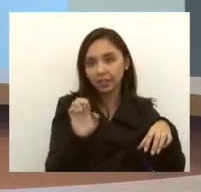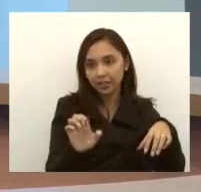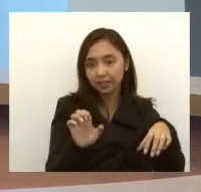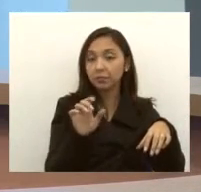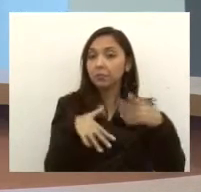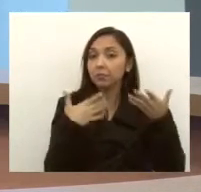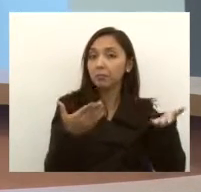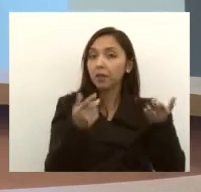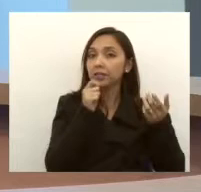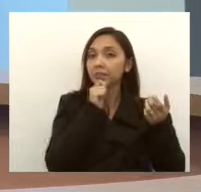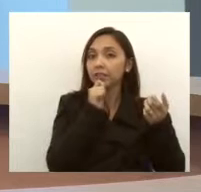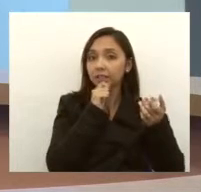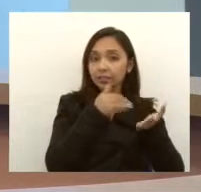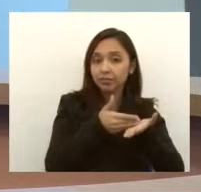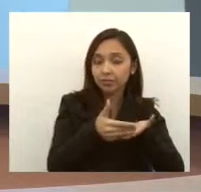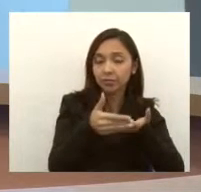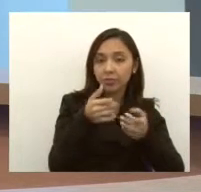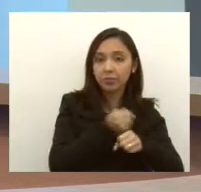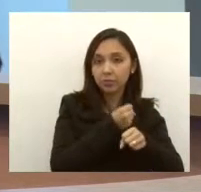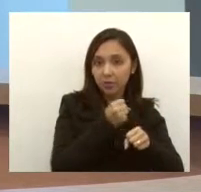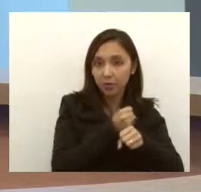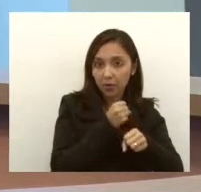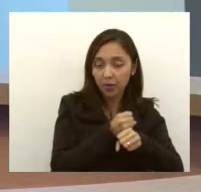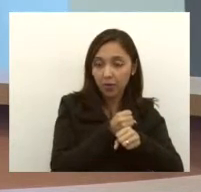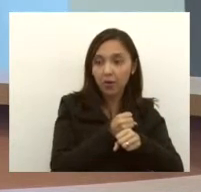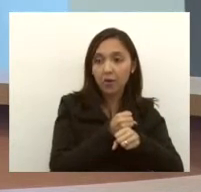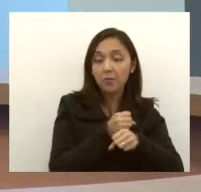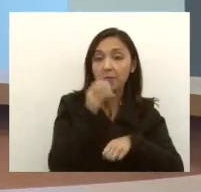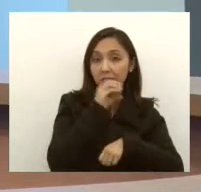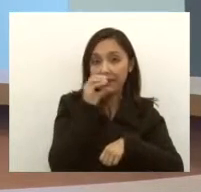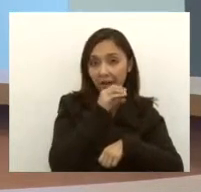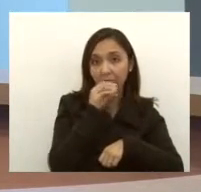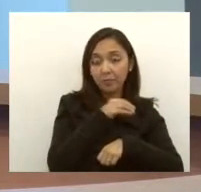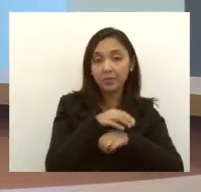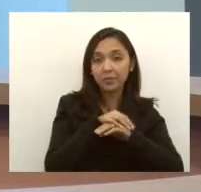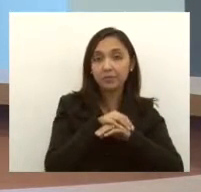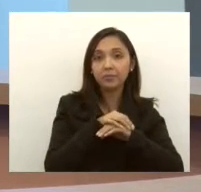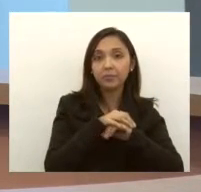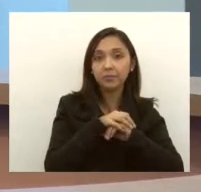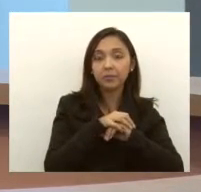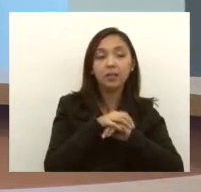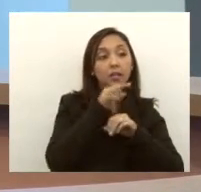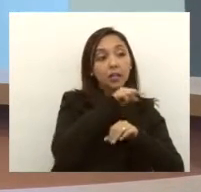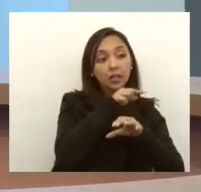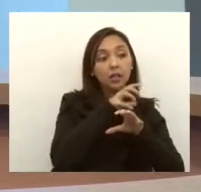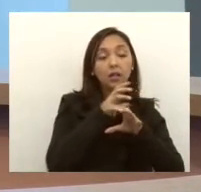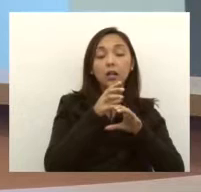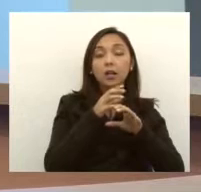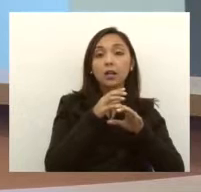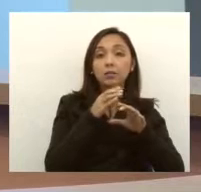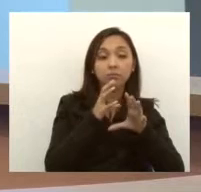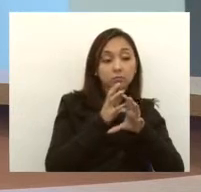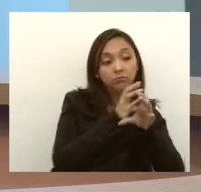não iniciou essas obras, e irei cobrar para que inicie o mais rápido possível, está sendo um acúmulo muito